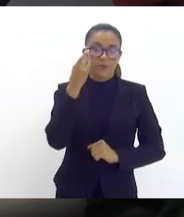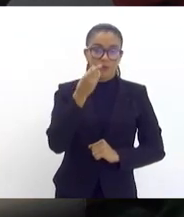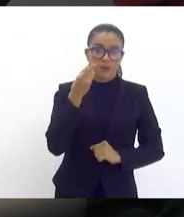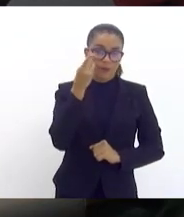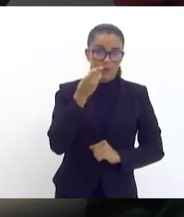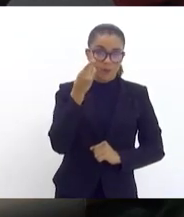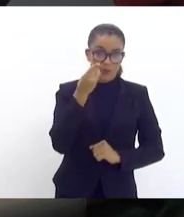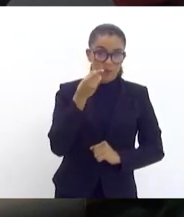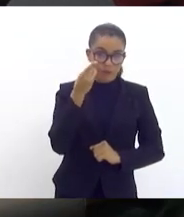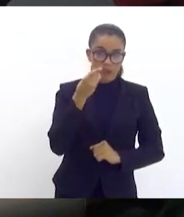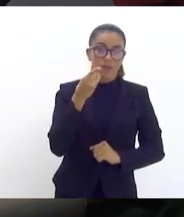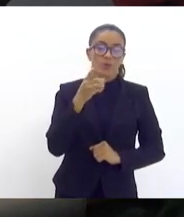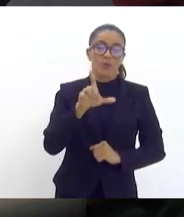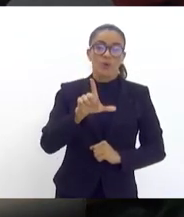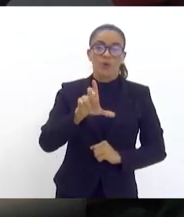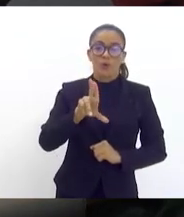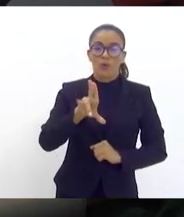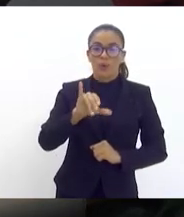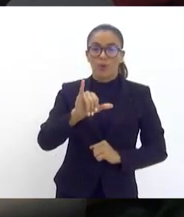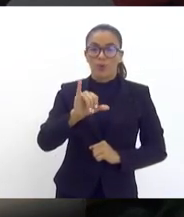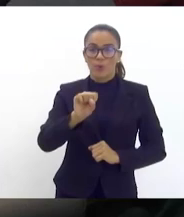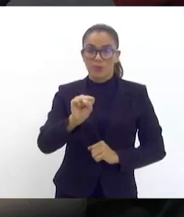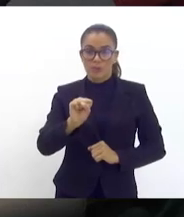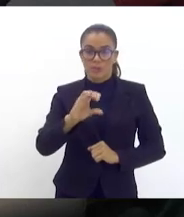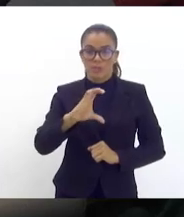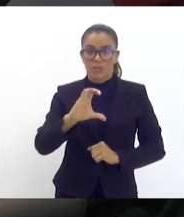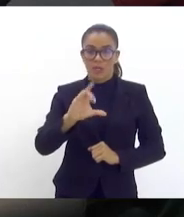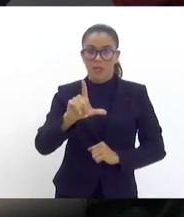Deputado Luiz Cláudio Ribeiro.